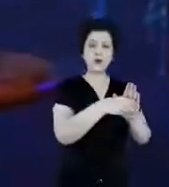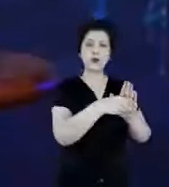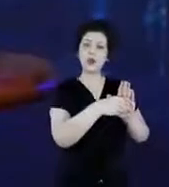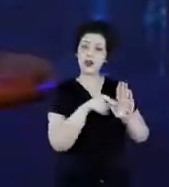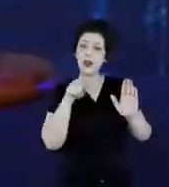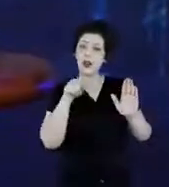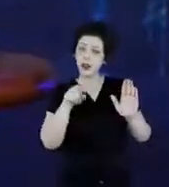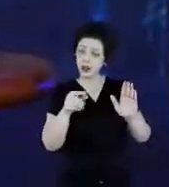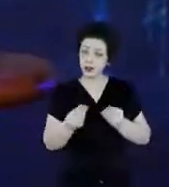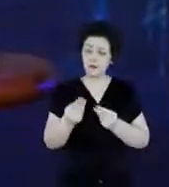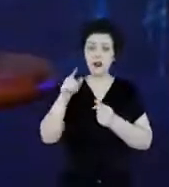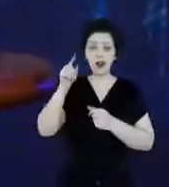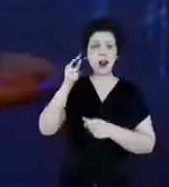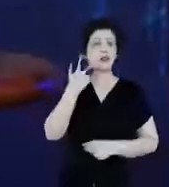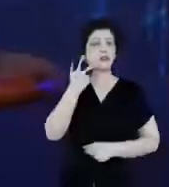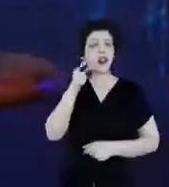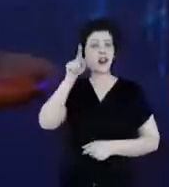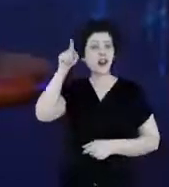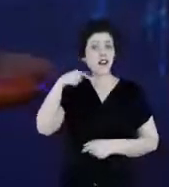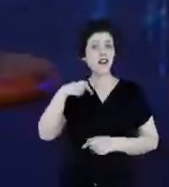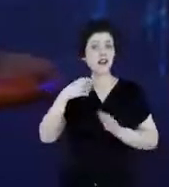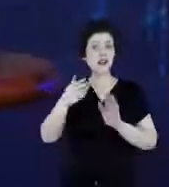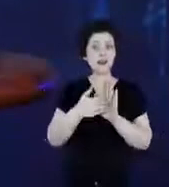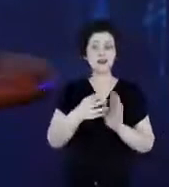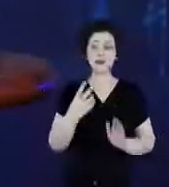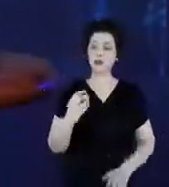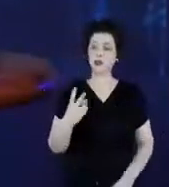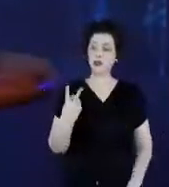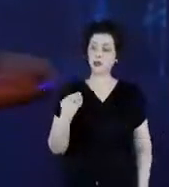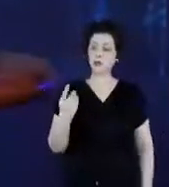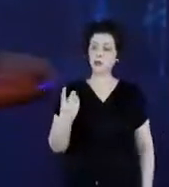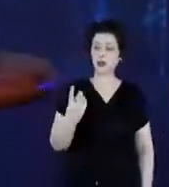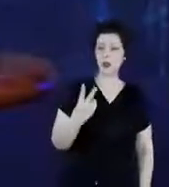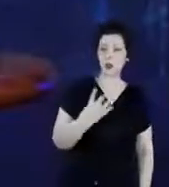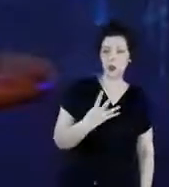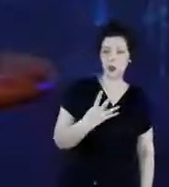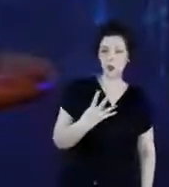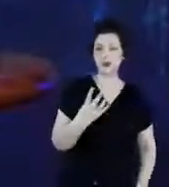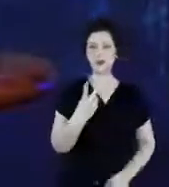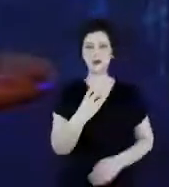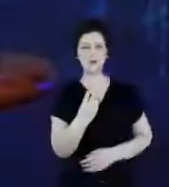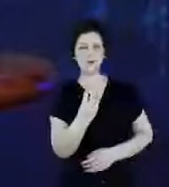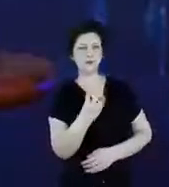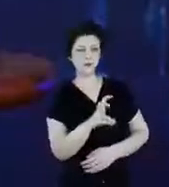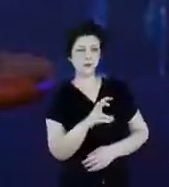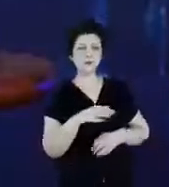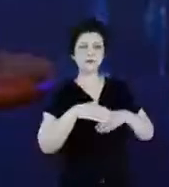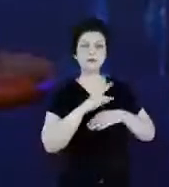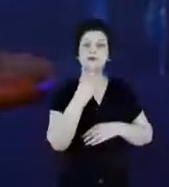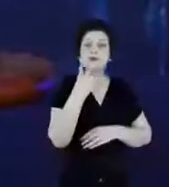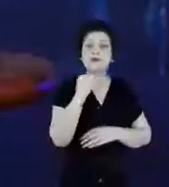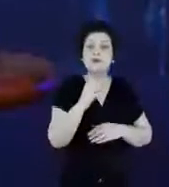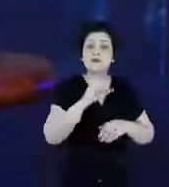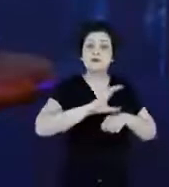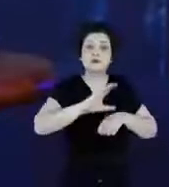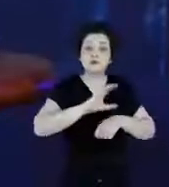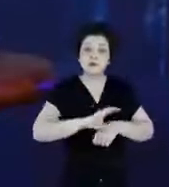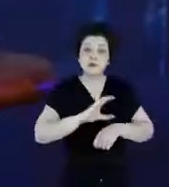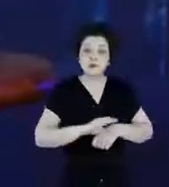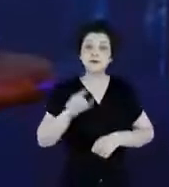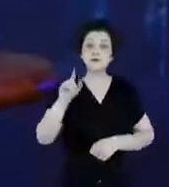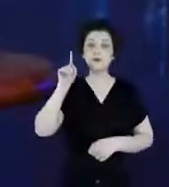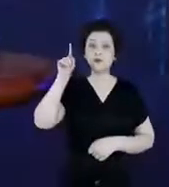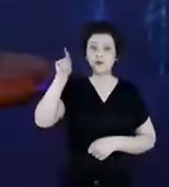do Ceará, e isso em 2014 para 2015, hoje nós já temos mais de 20 cursos dentro do IFCE, inclusive agora